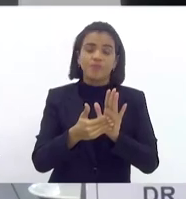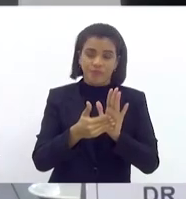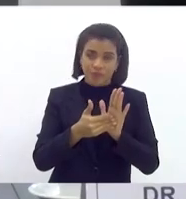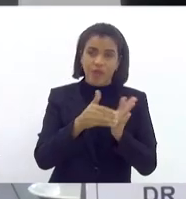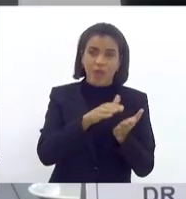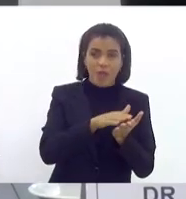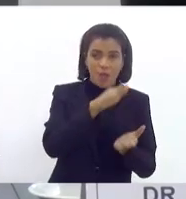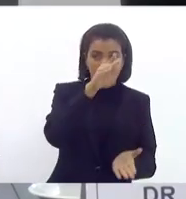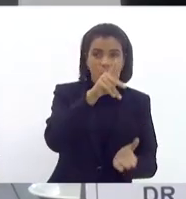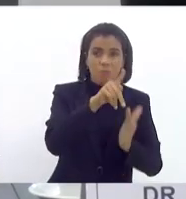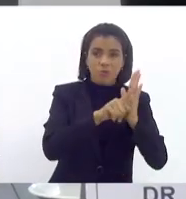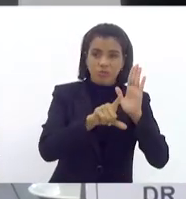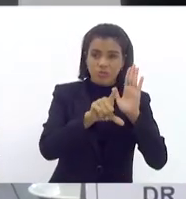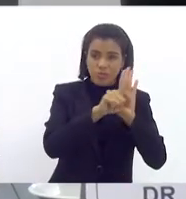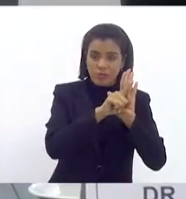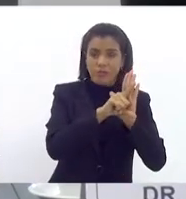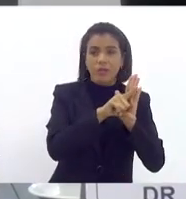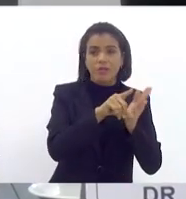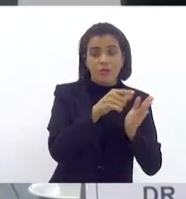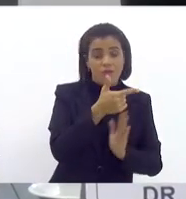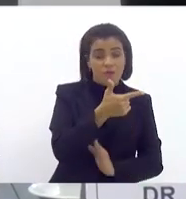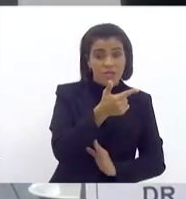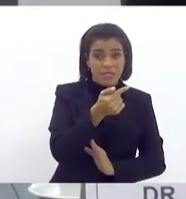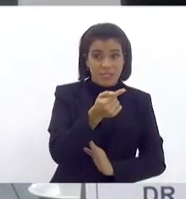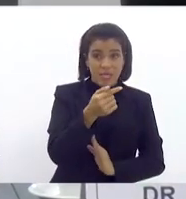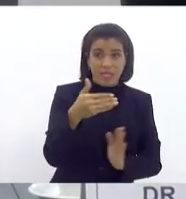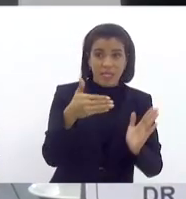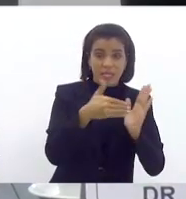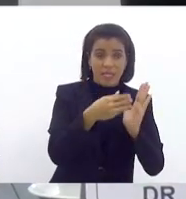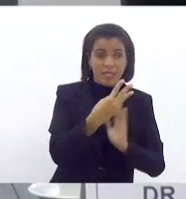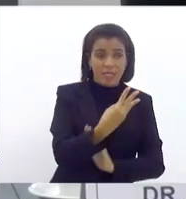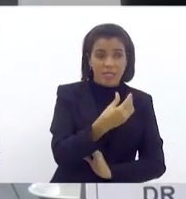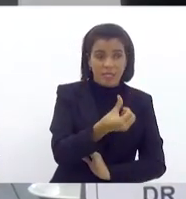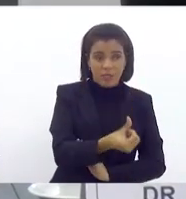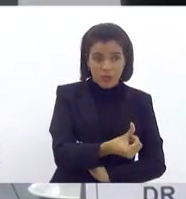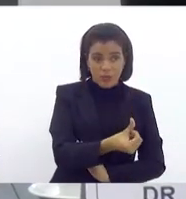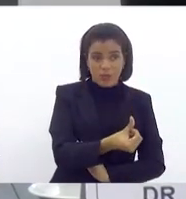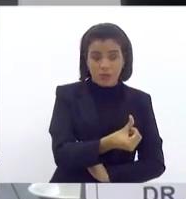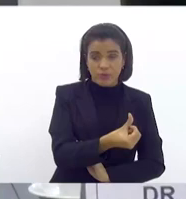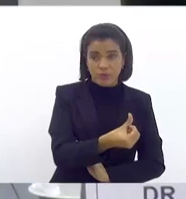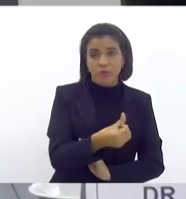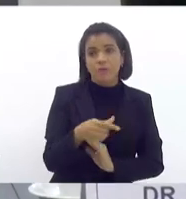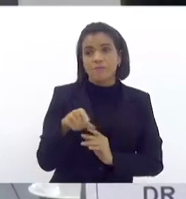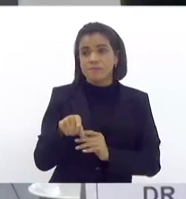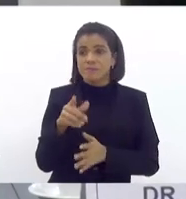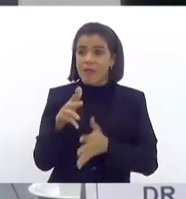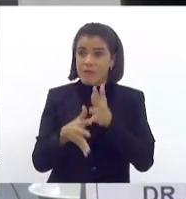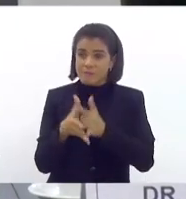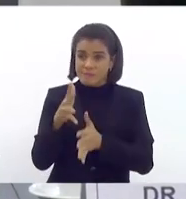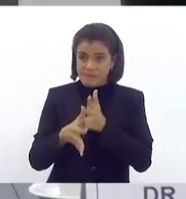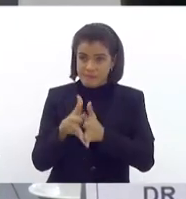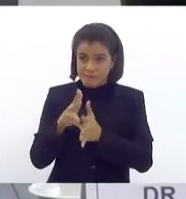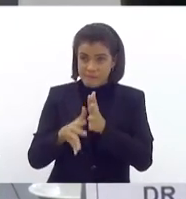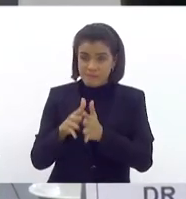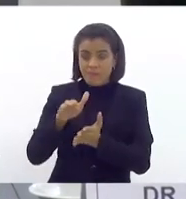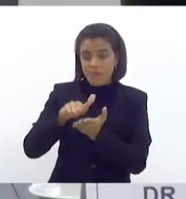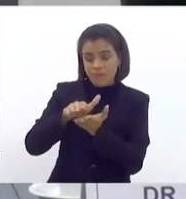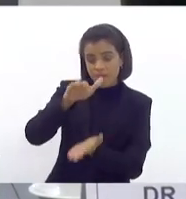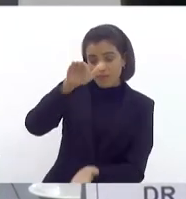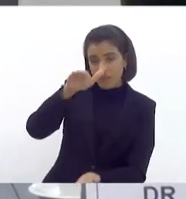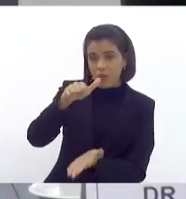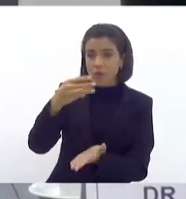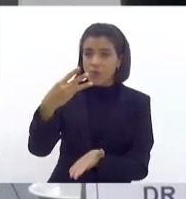são os projetos em anexação, que é do 27 ao 32. E depois a gente tem as prejudicabilidades, que são